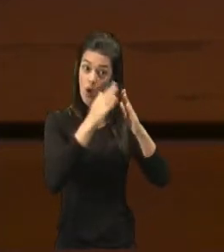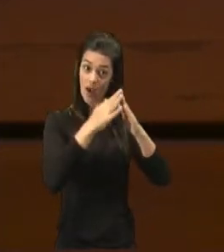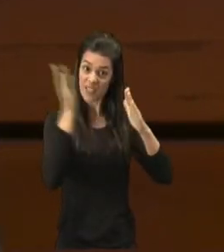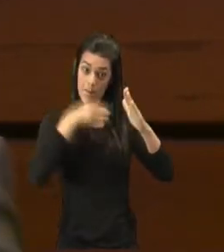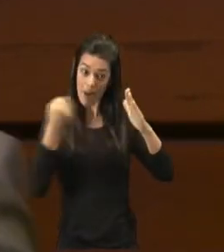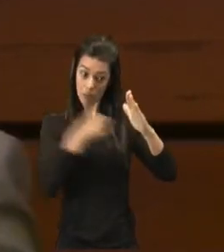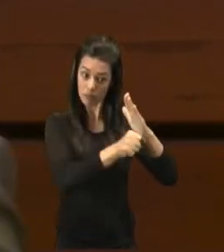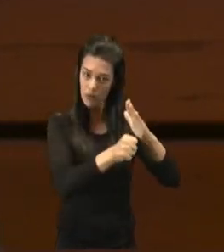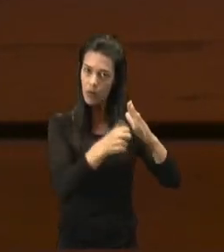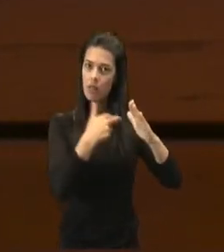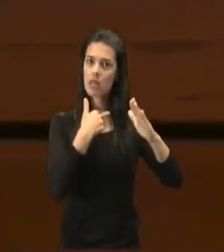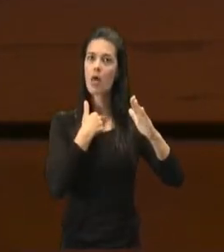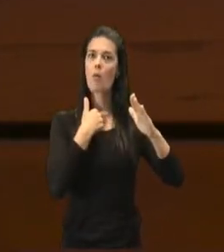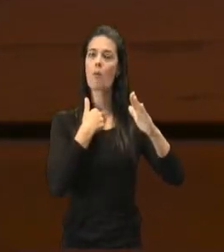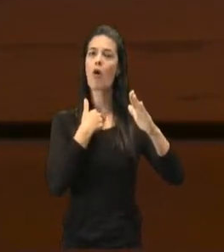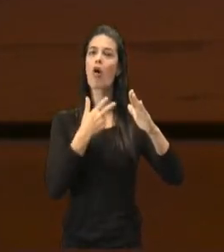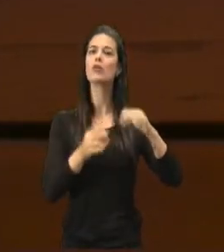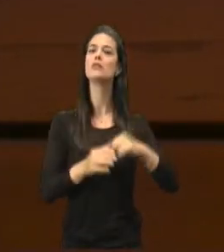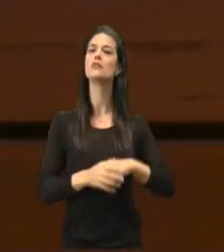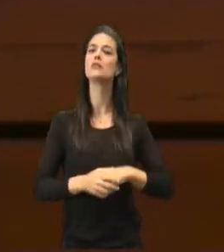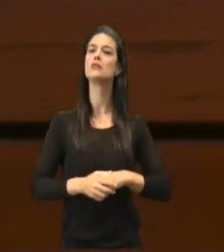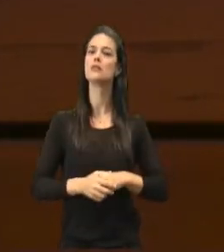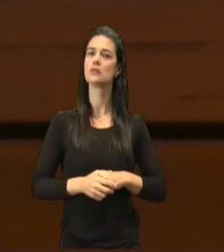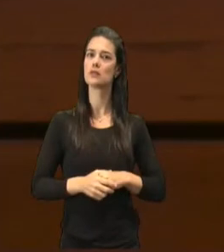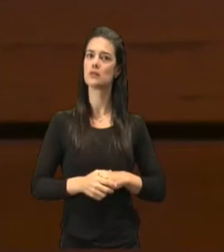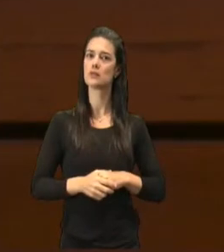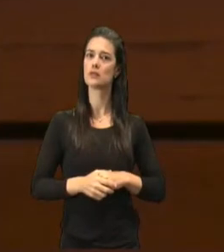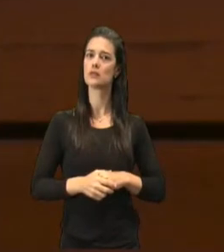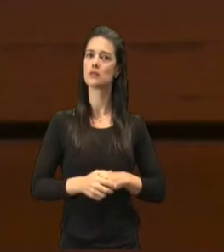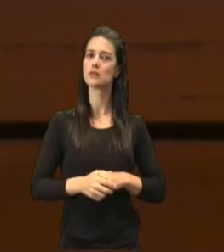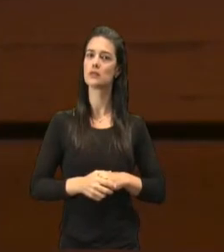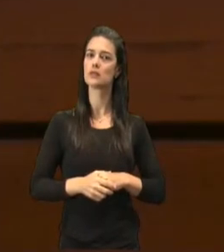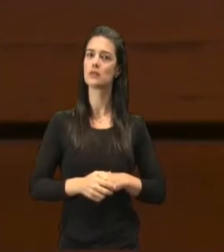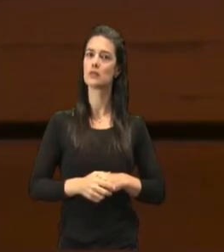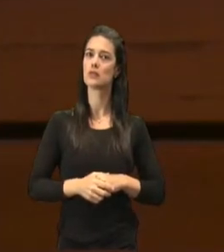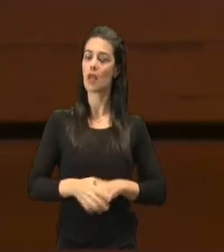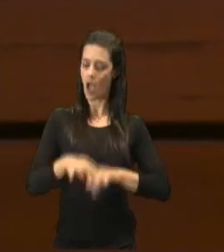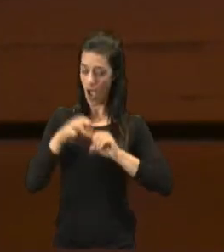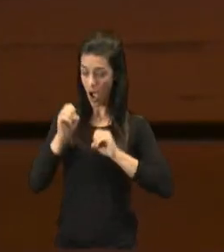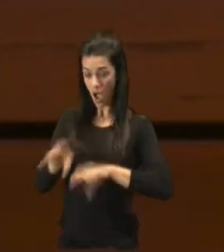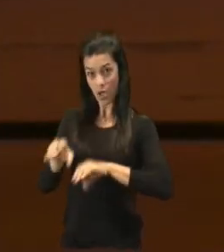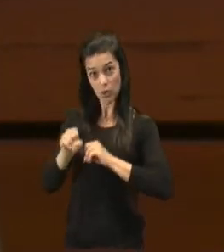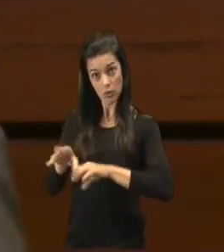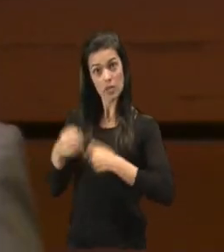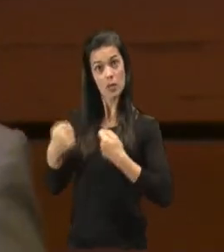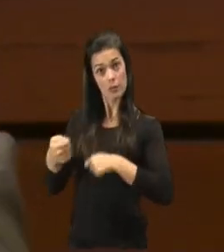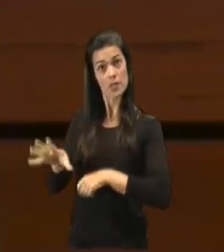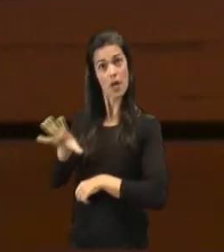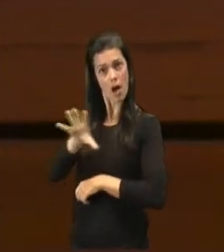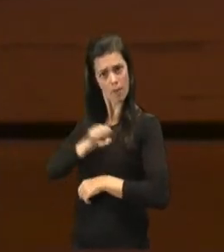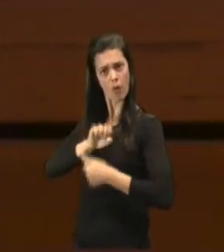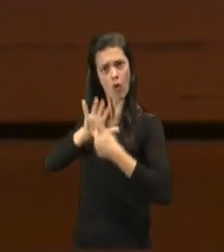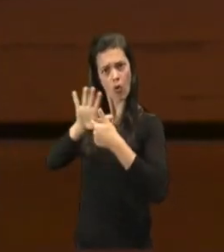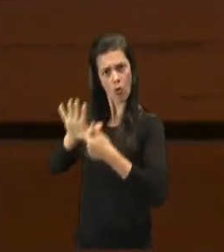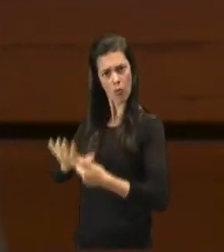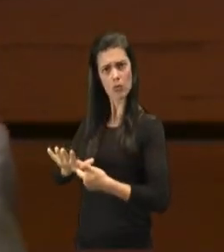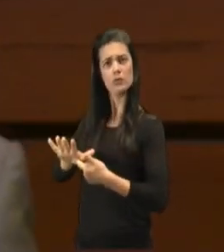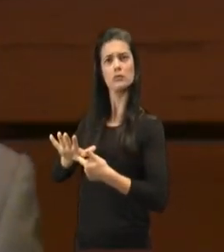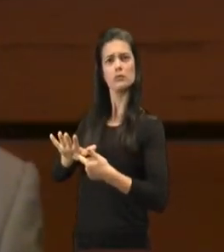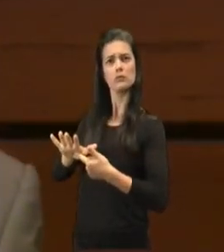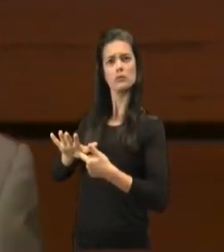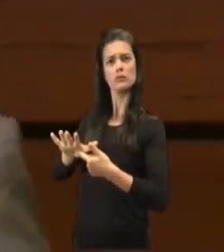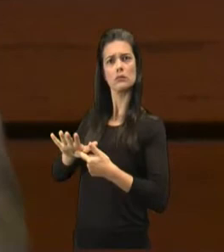disciplina também moderada, com amor na condução dos filhos, tendo autoridade sobre os seus filhos,